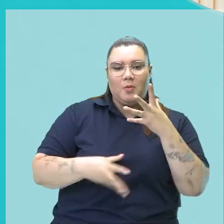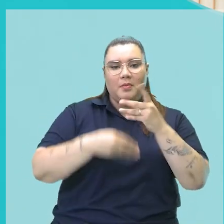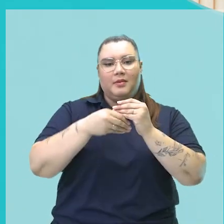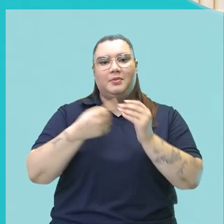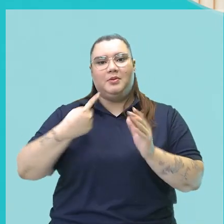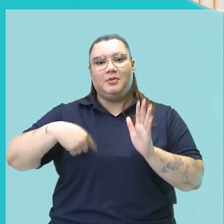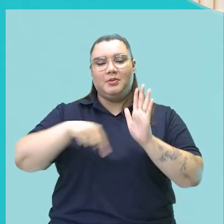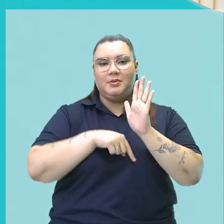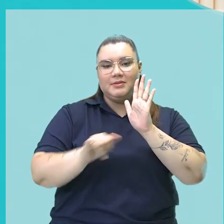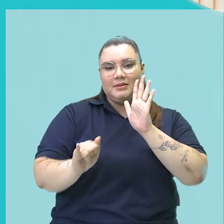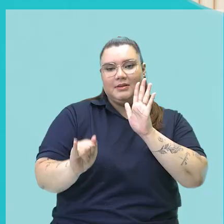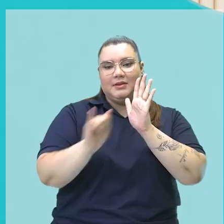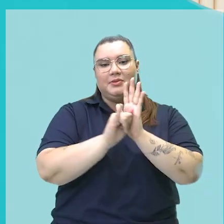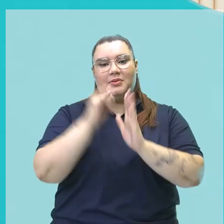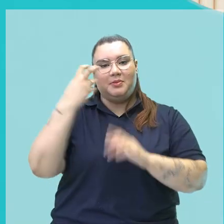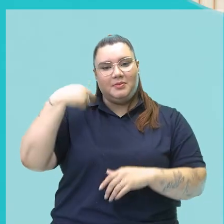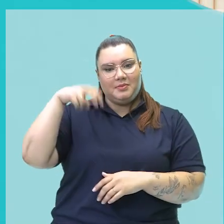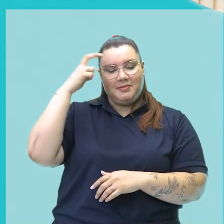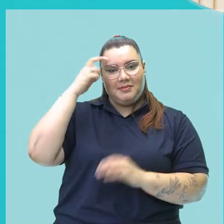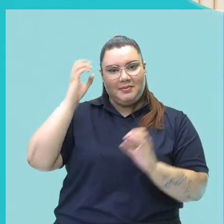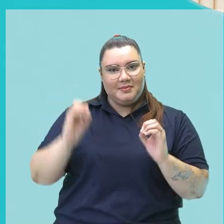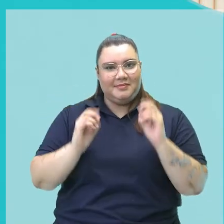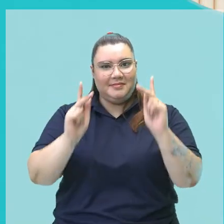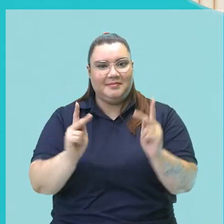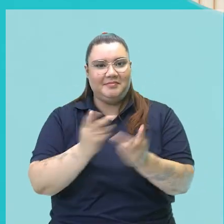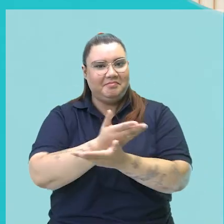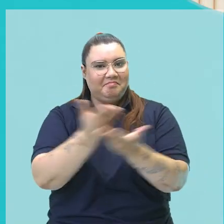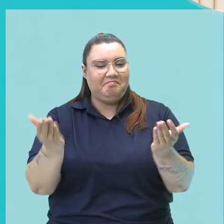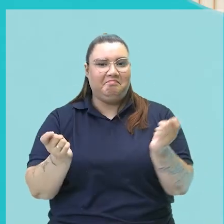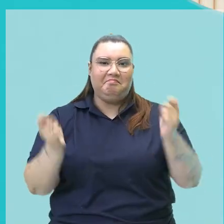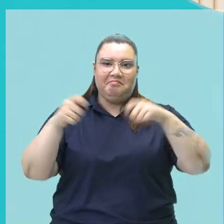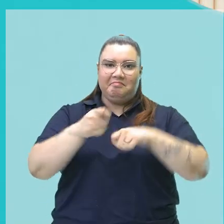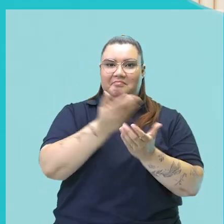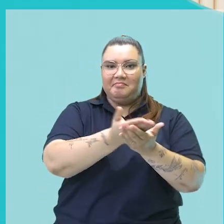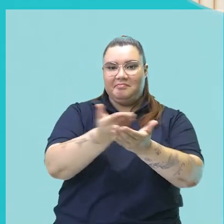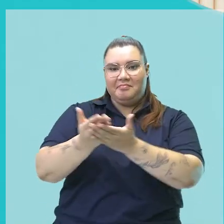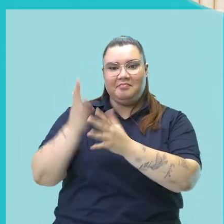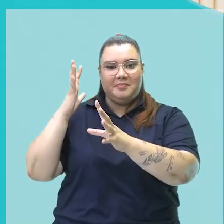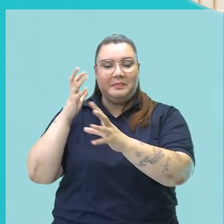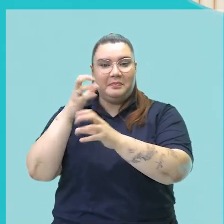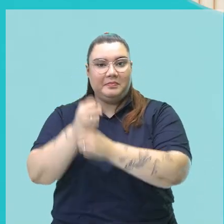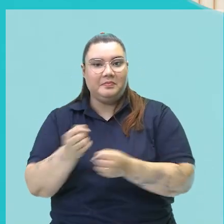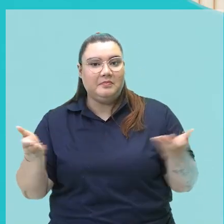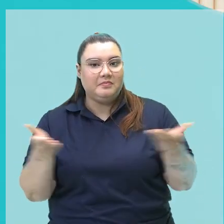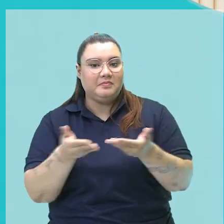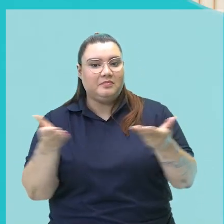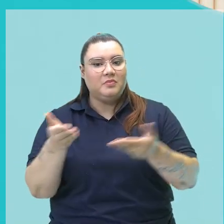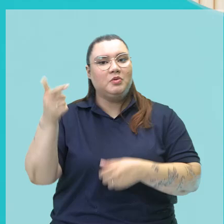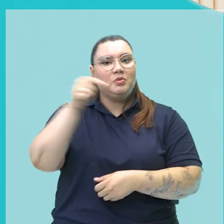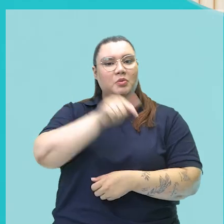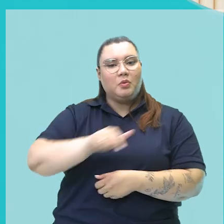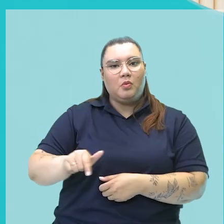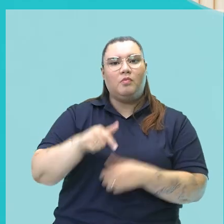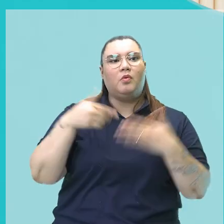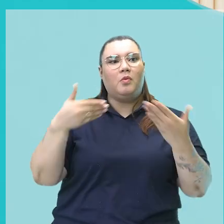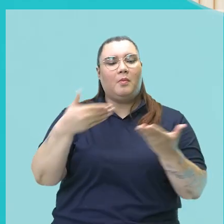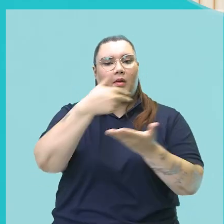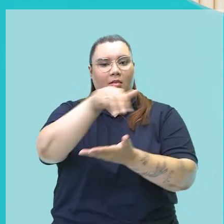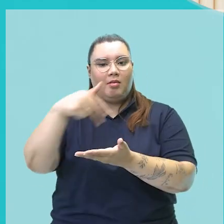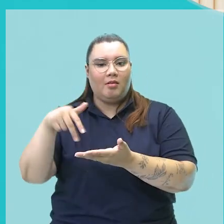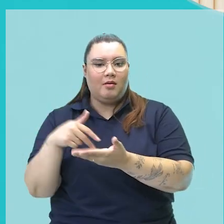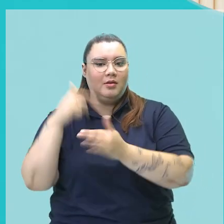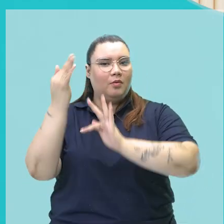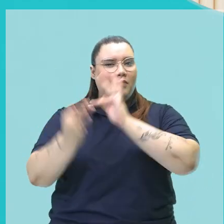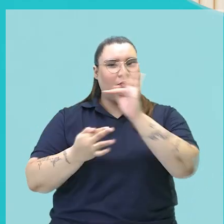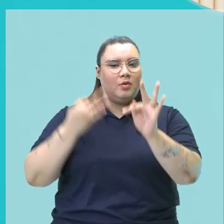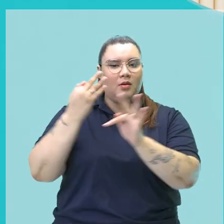identidade, a nossa cultura. Então, vocês puderam ver aí na nossa aula de revisão novamente o quanto as danças